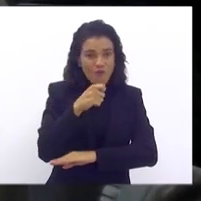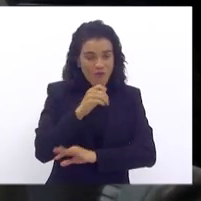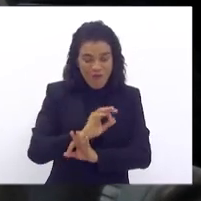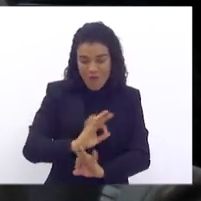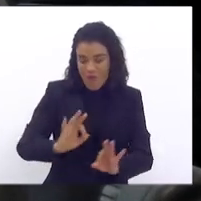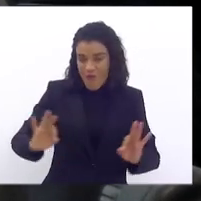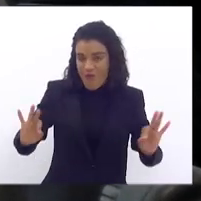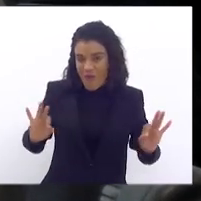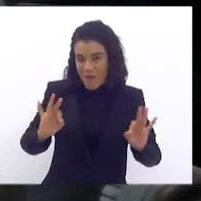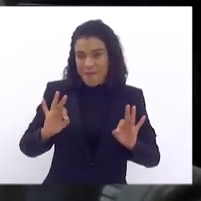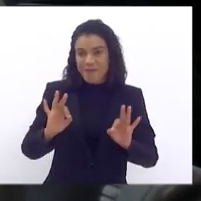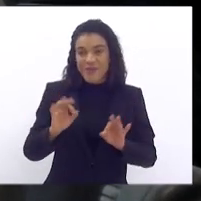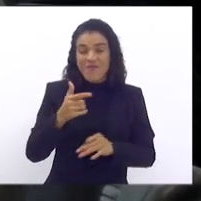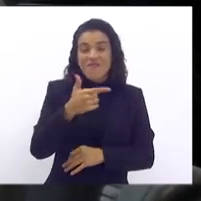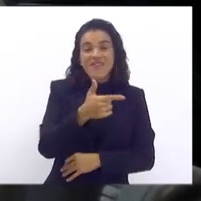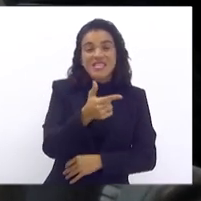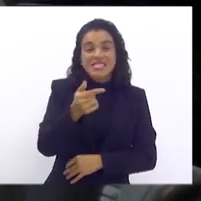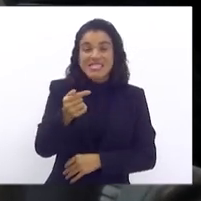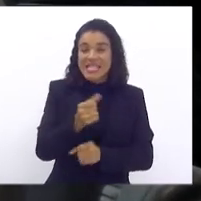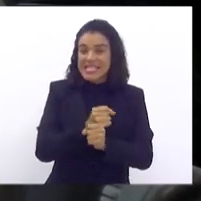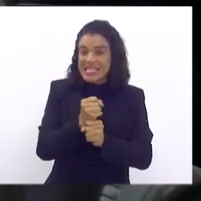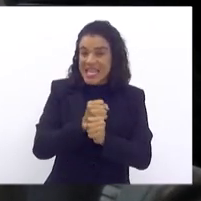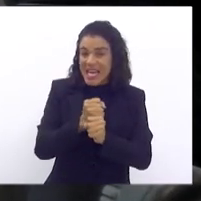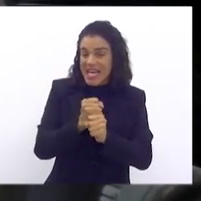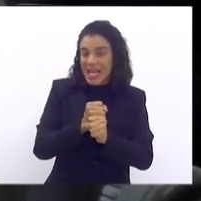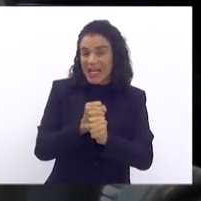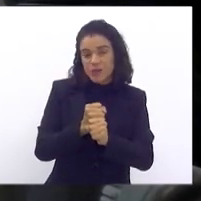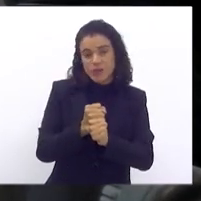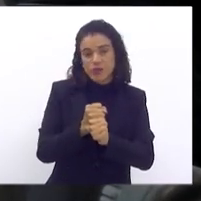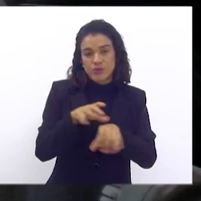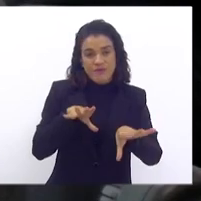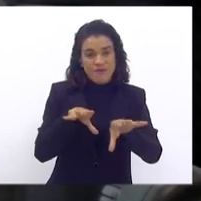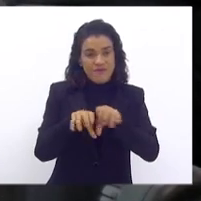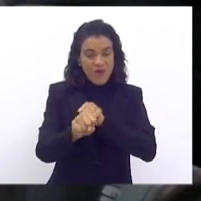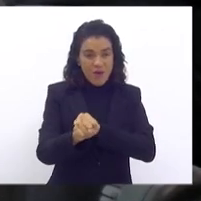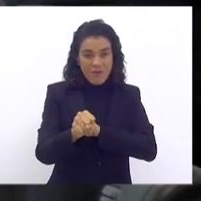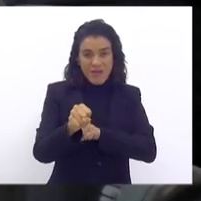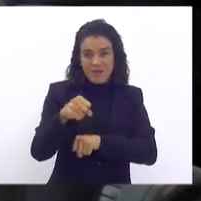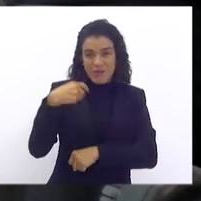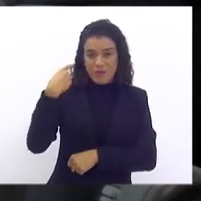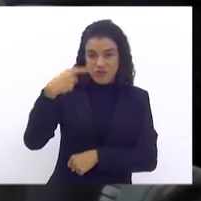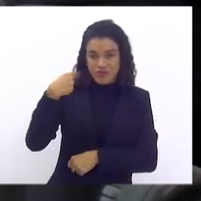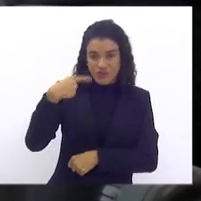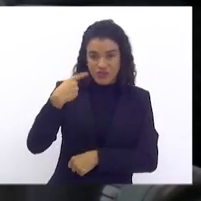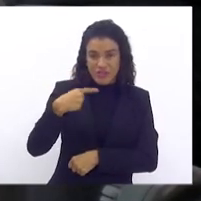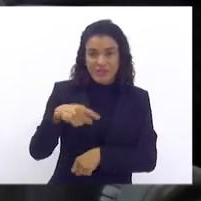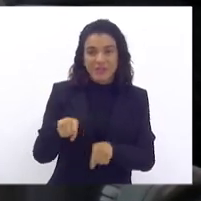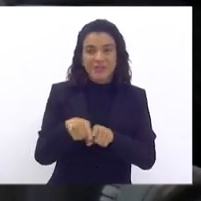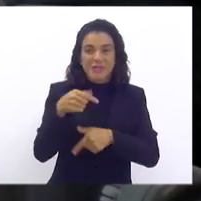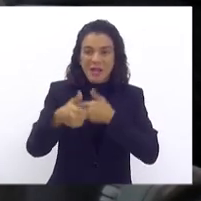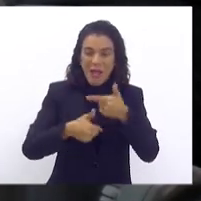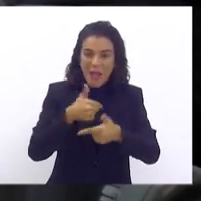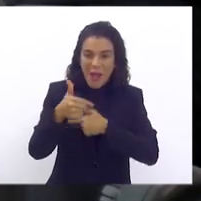na magistratura. São 27 anos de carreira, 2 anos anteriores de defensoria pública, trabalhando no sistema prisional do